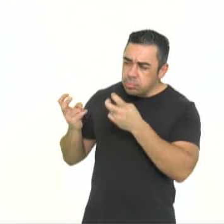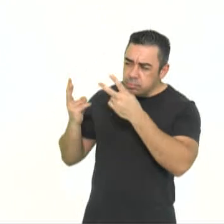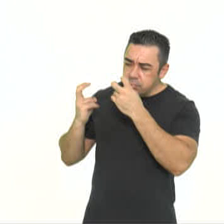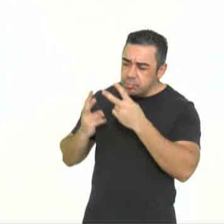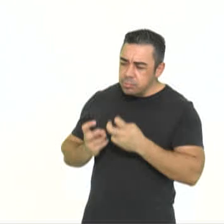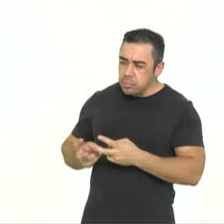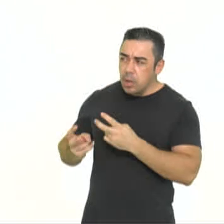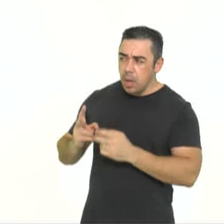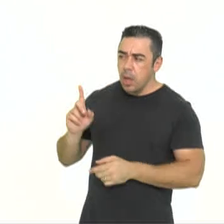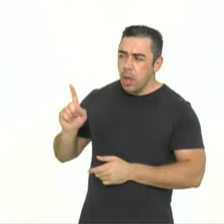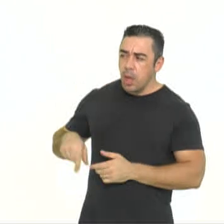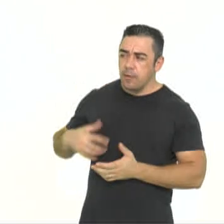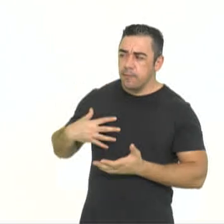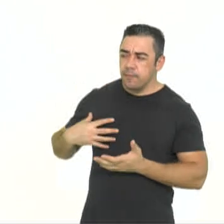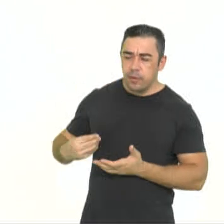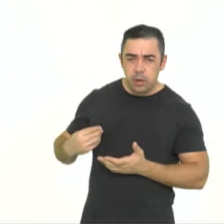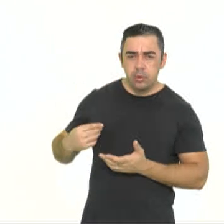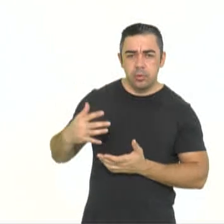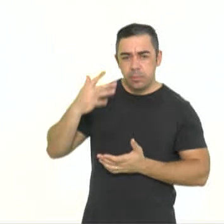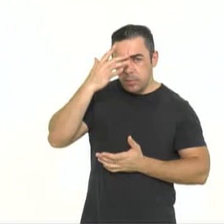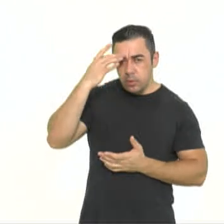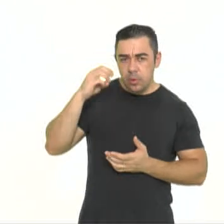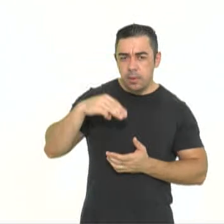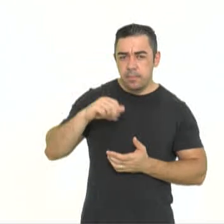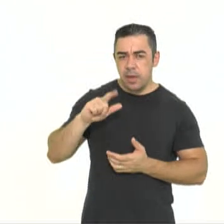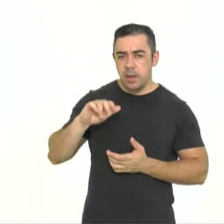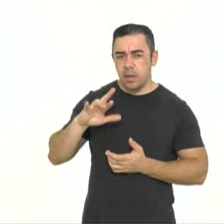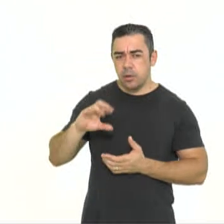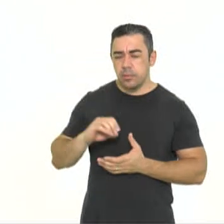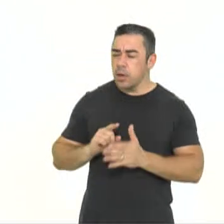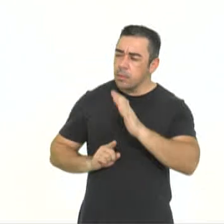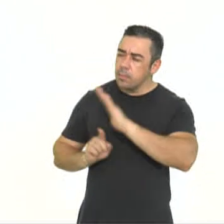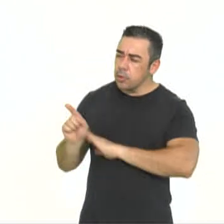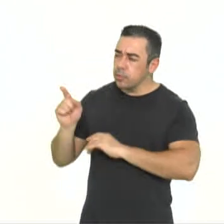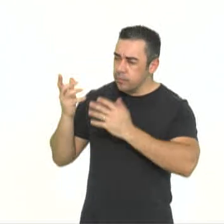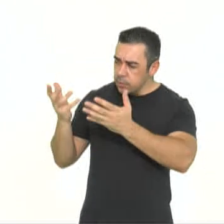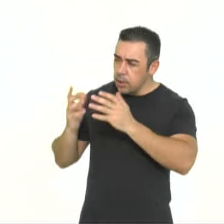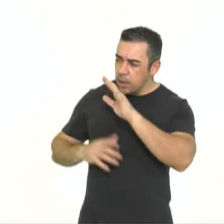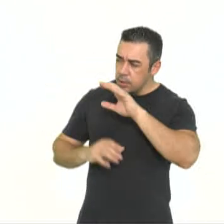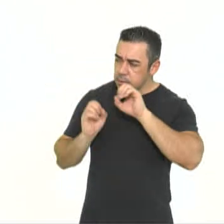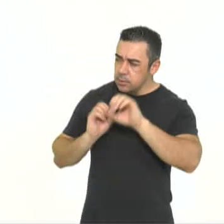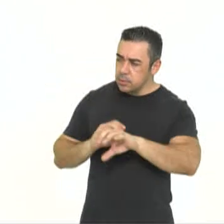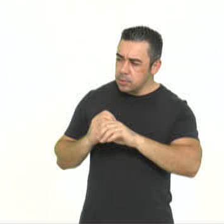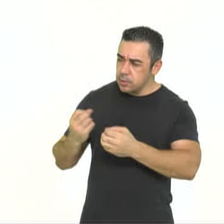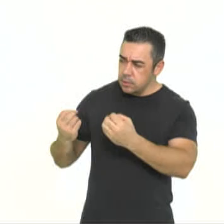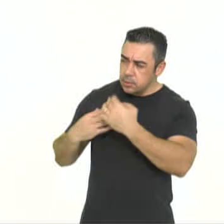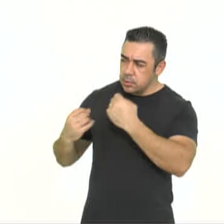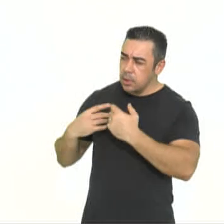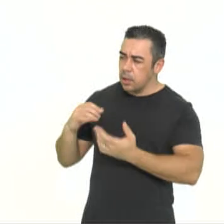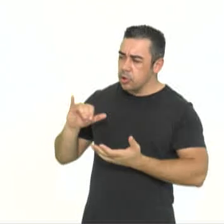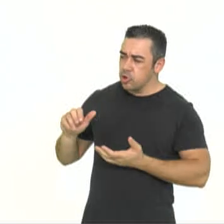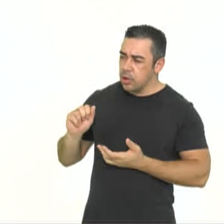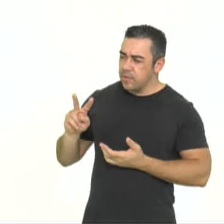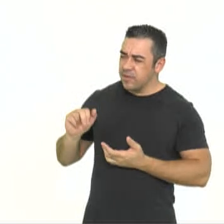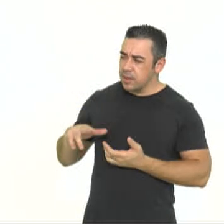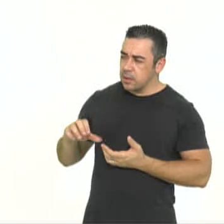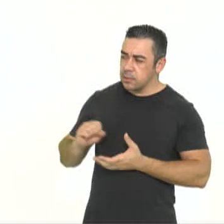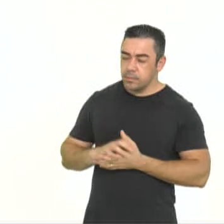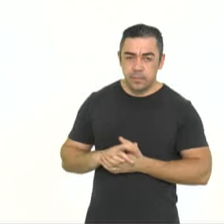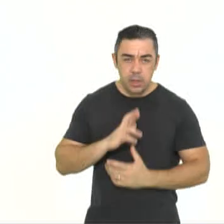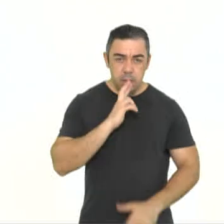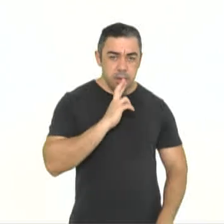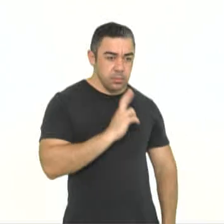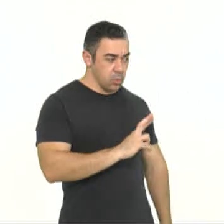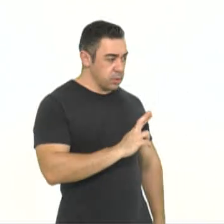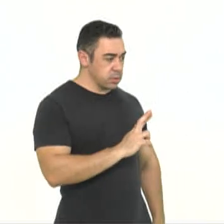fato, filho de malaio e perguntou-me com doçura. Então está disposto a ensinar-me javanês? A resposta saiu-me